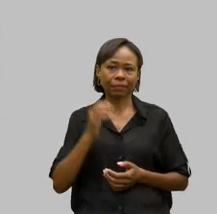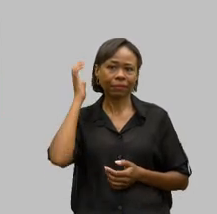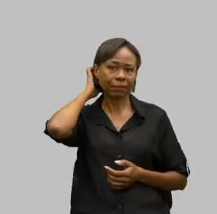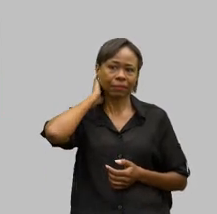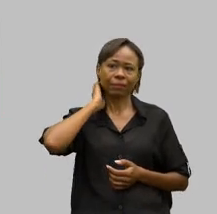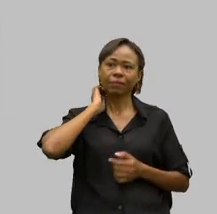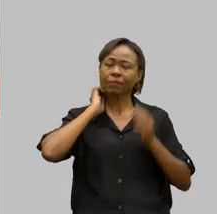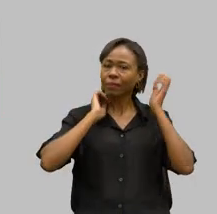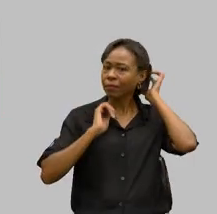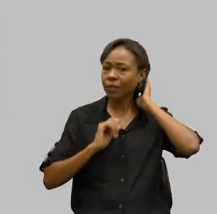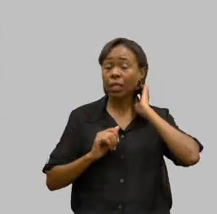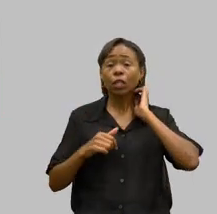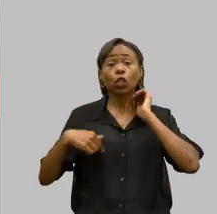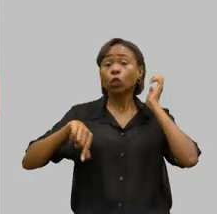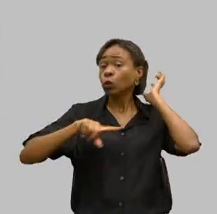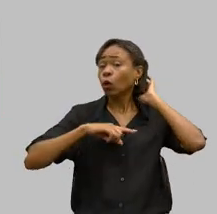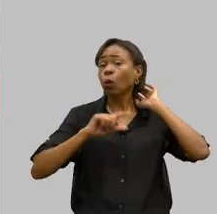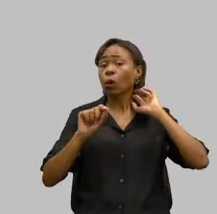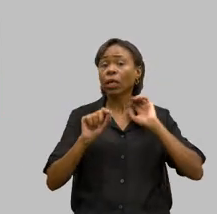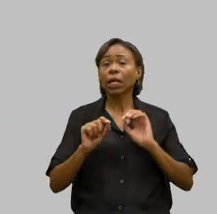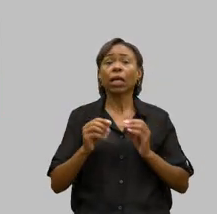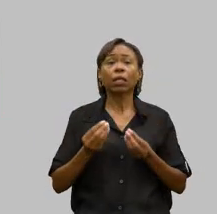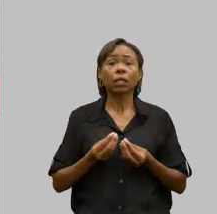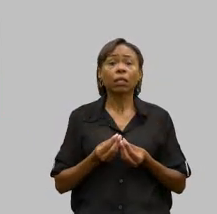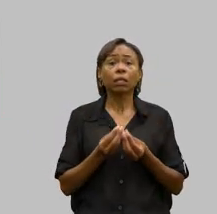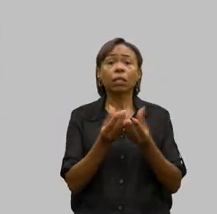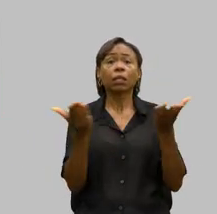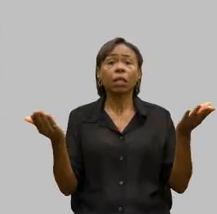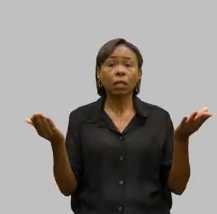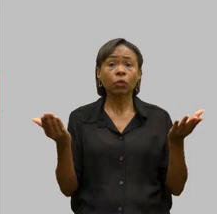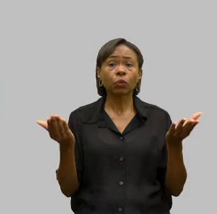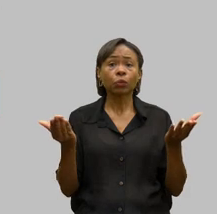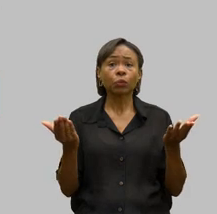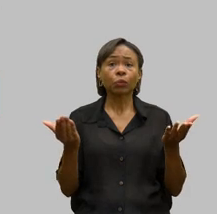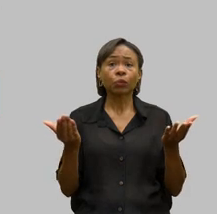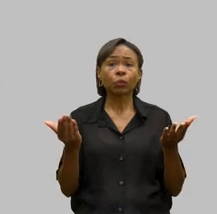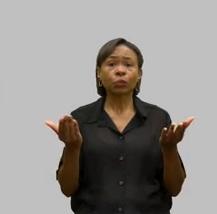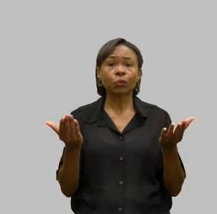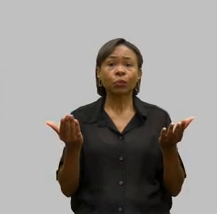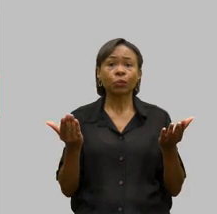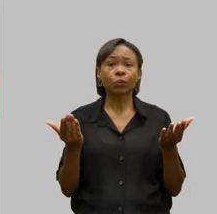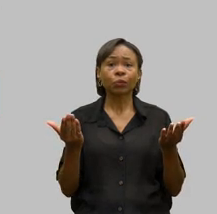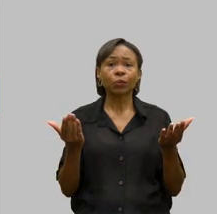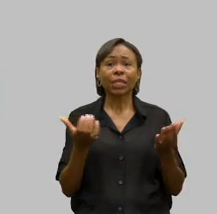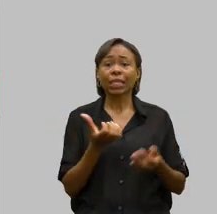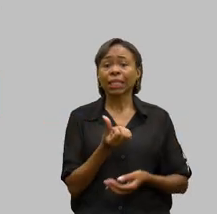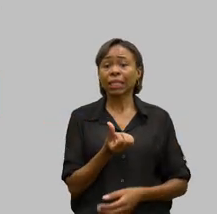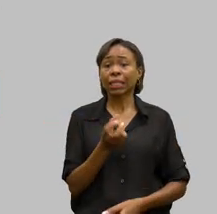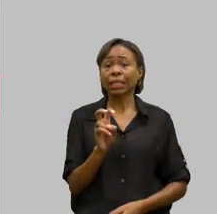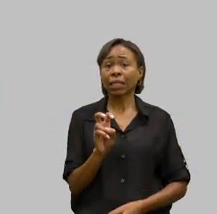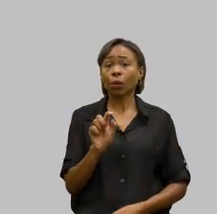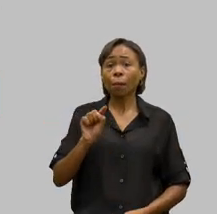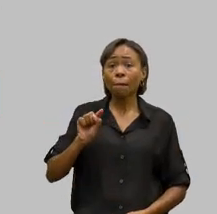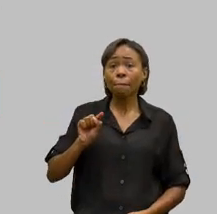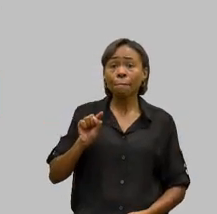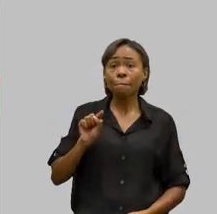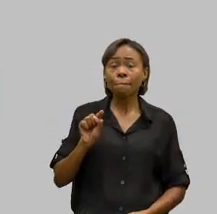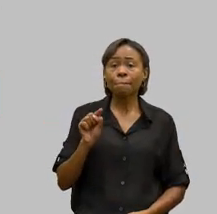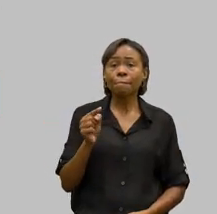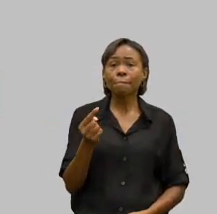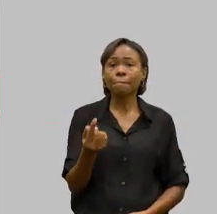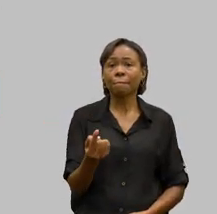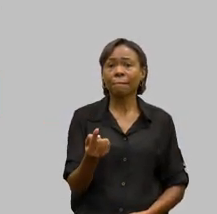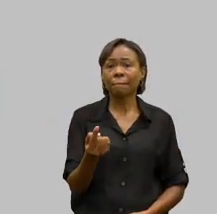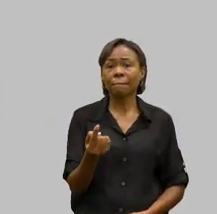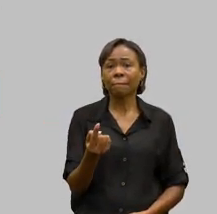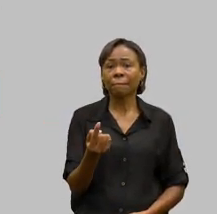melhor, é? Nós distribuímos cronebooks, até trouxe um aqui, se for o caso, para poder demonstrar depois, 65 mil cronebooks para